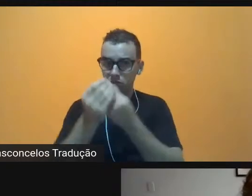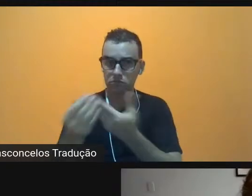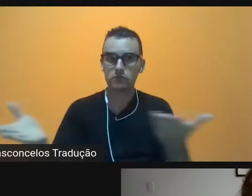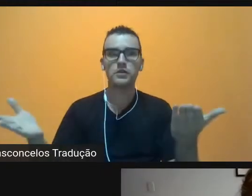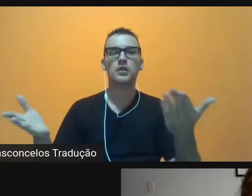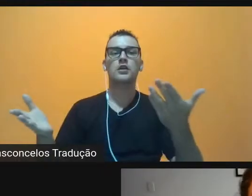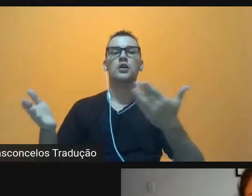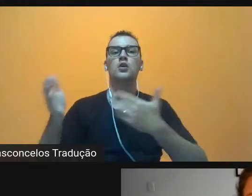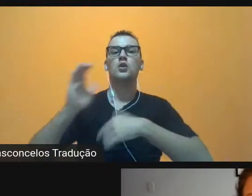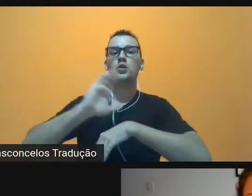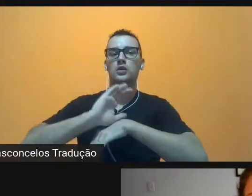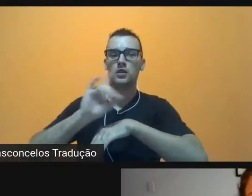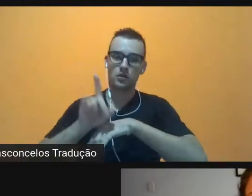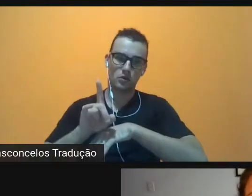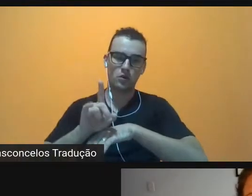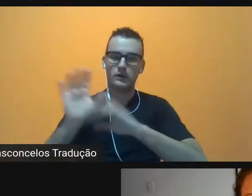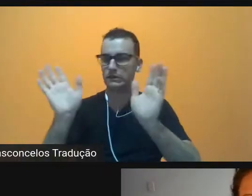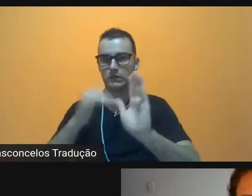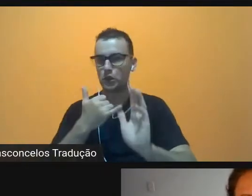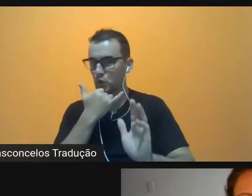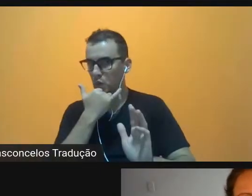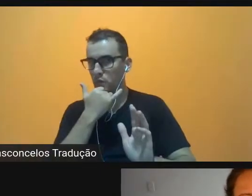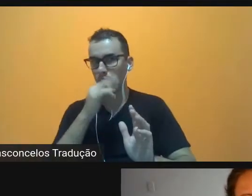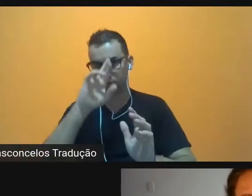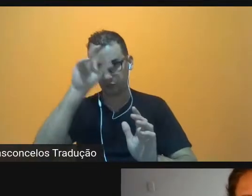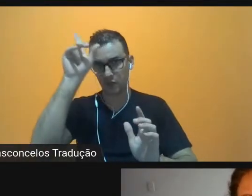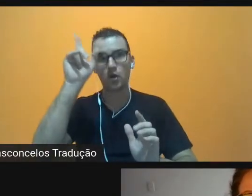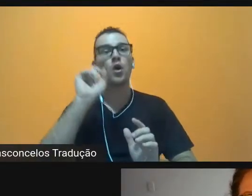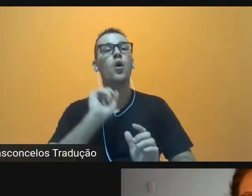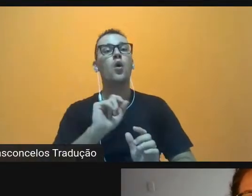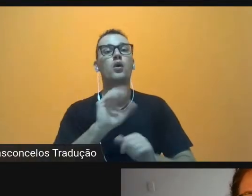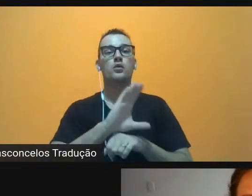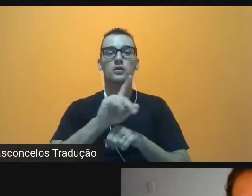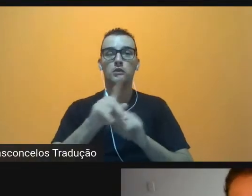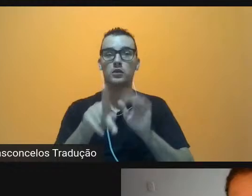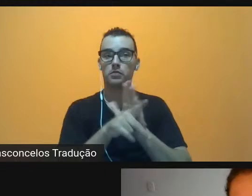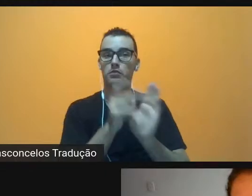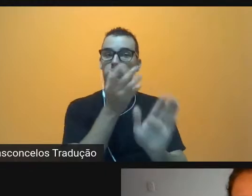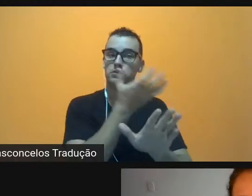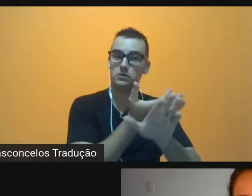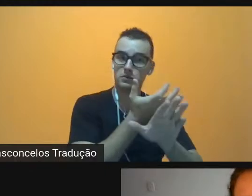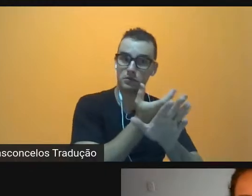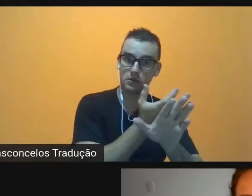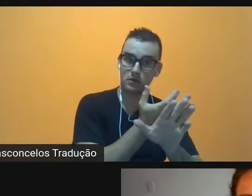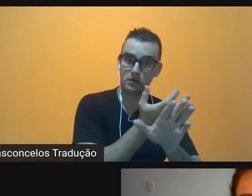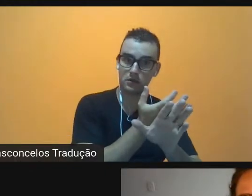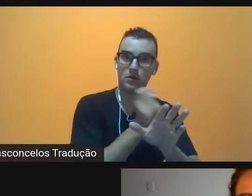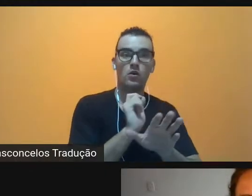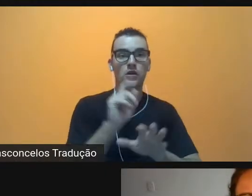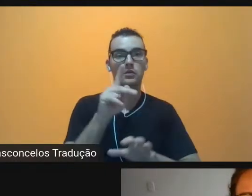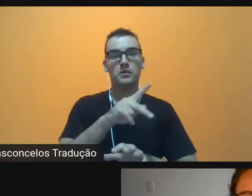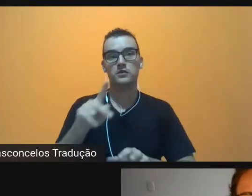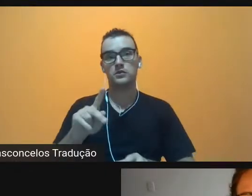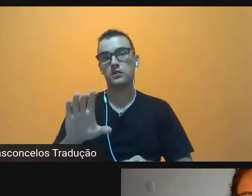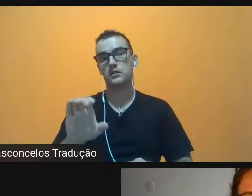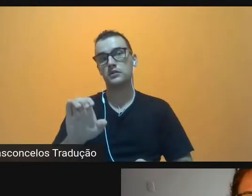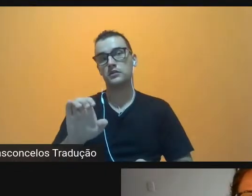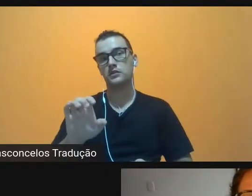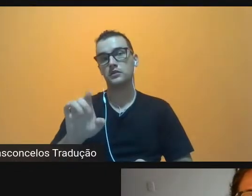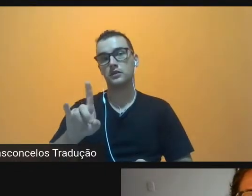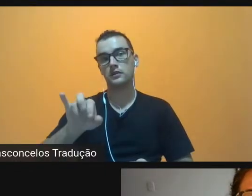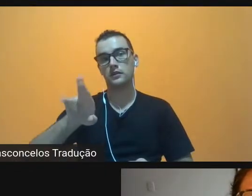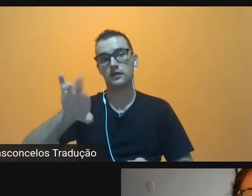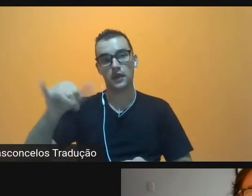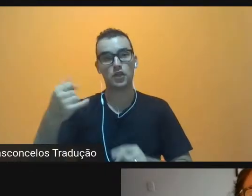os coordenadores. Na verdade, eu apliquei com os coordenadores de disciplina, né, os professores do CEDERJ, a gente chama eles de coordenadores